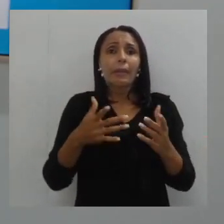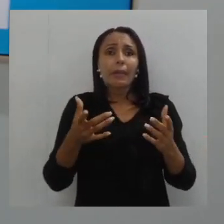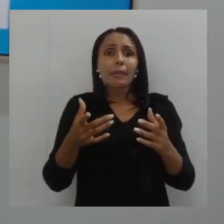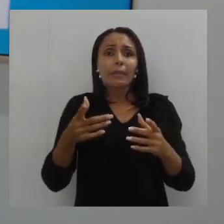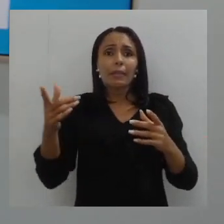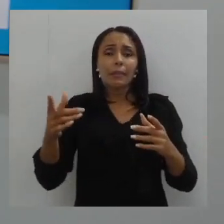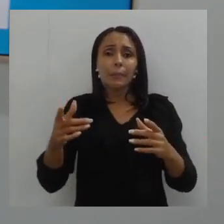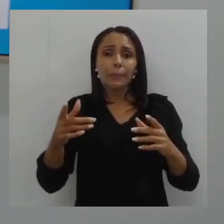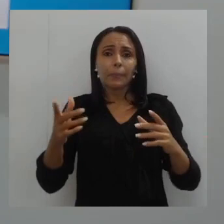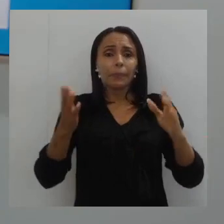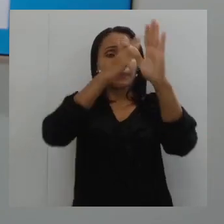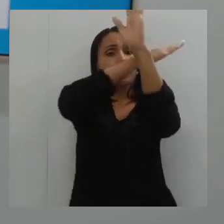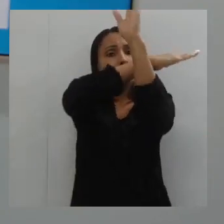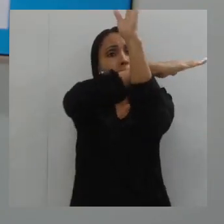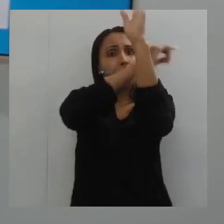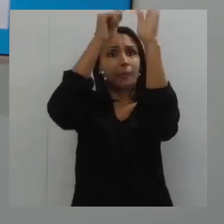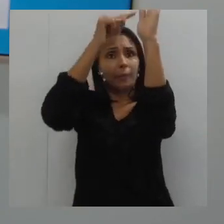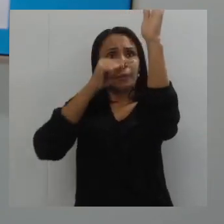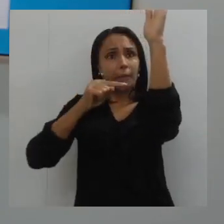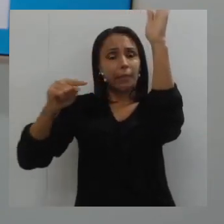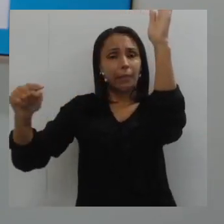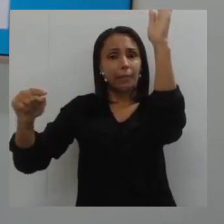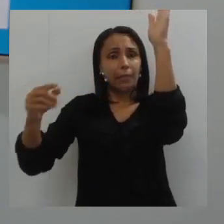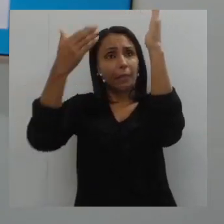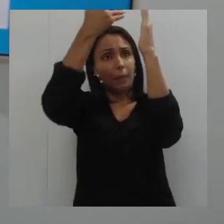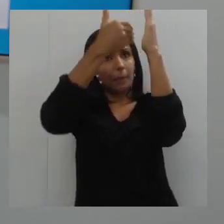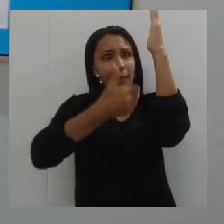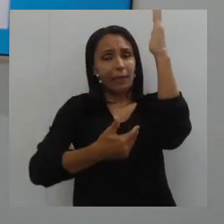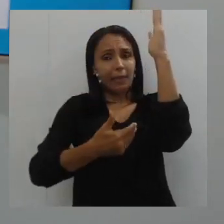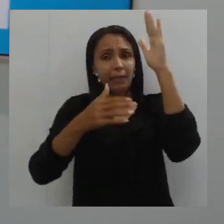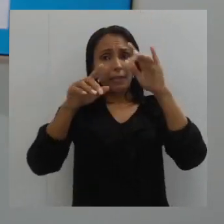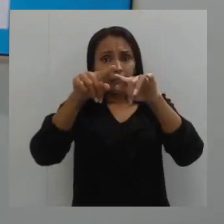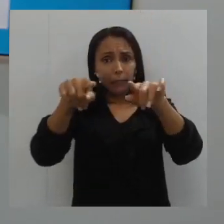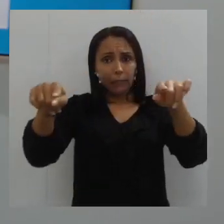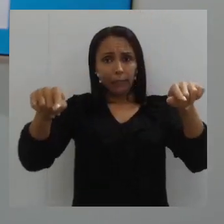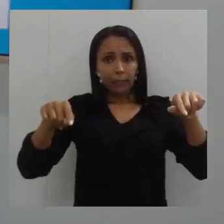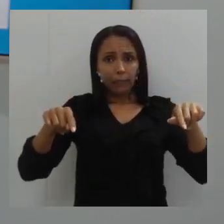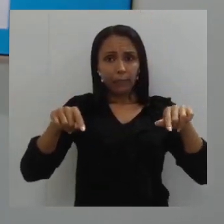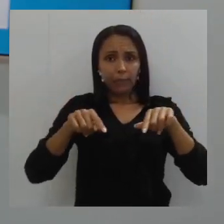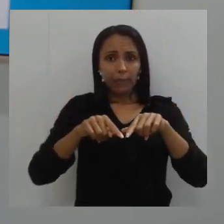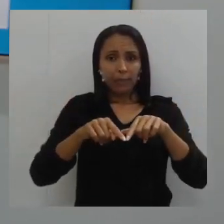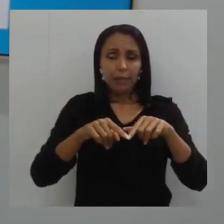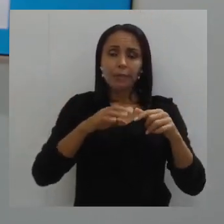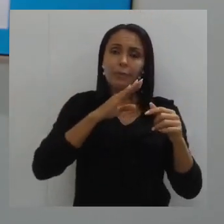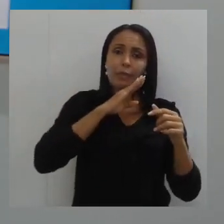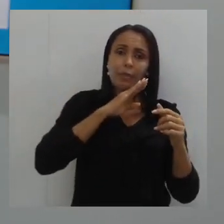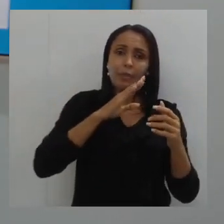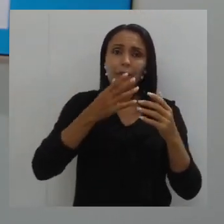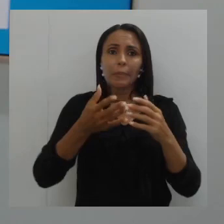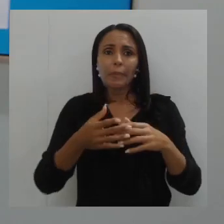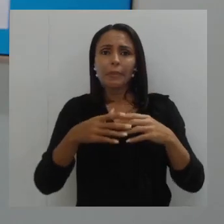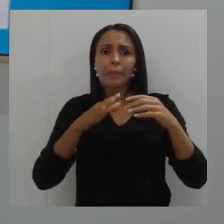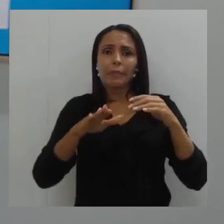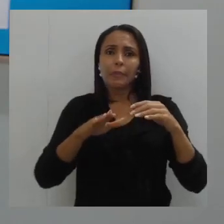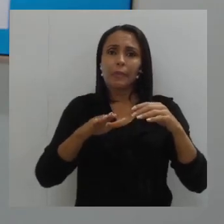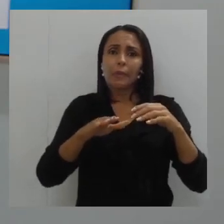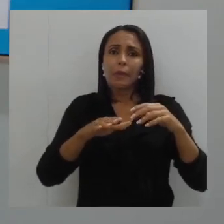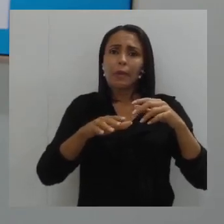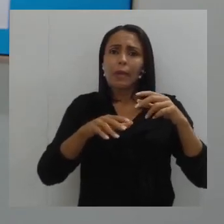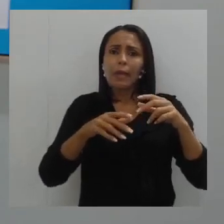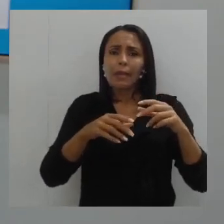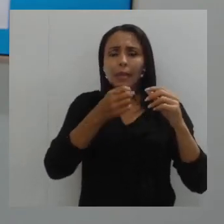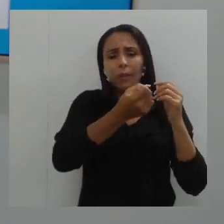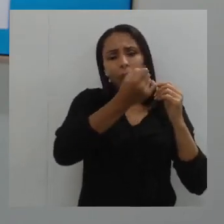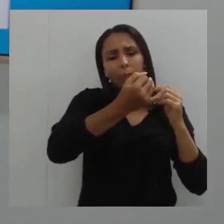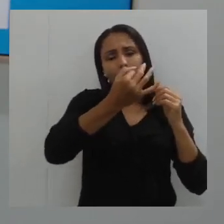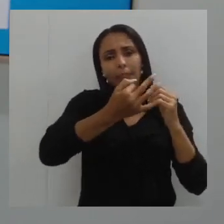daqui seja a parede do quarto dele, né, ele fez ela contar alguns passos para um lugar e depois